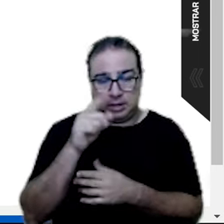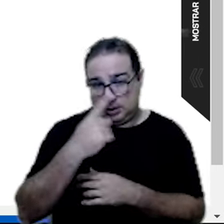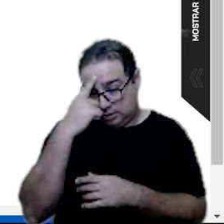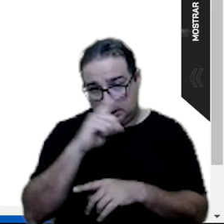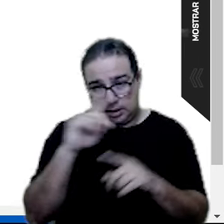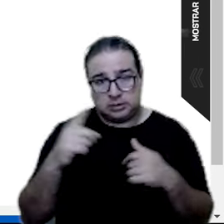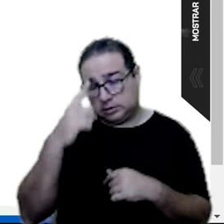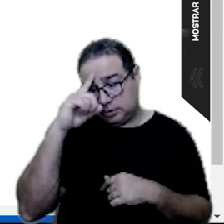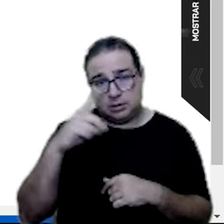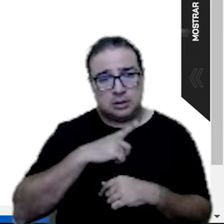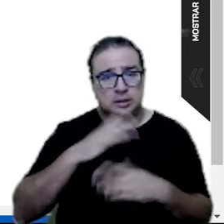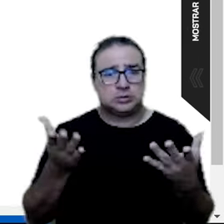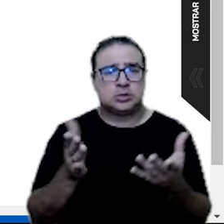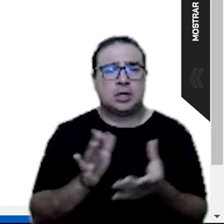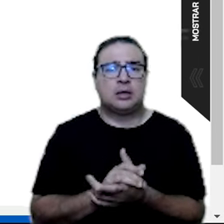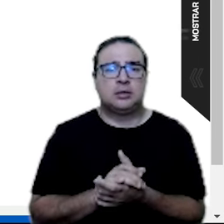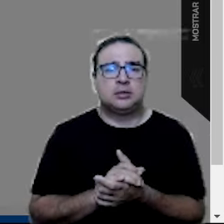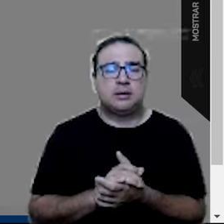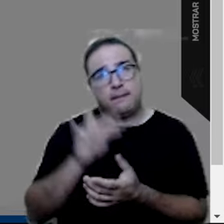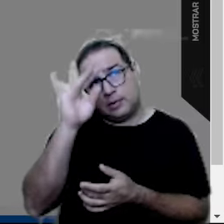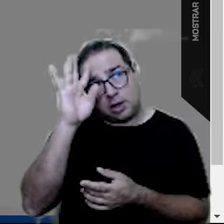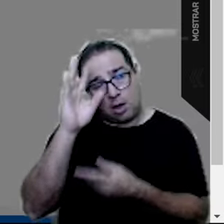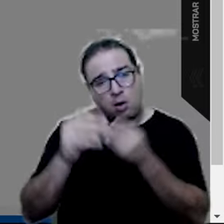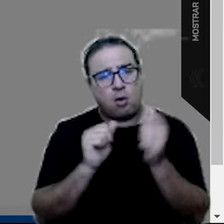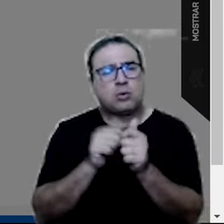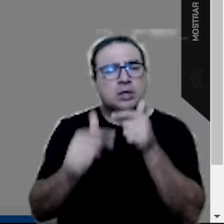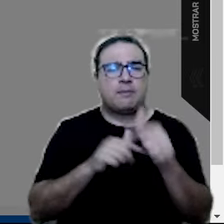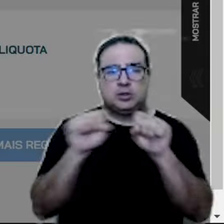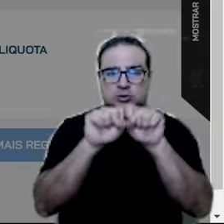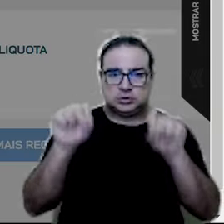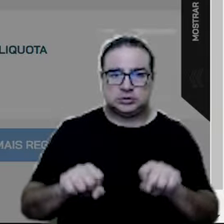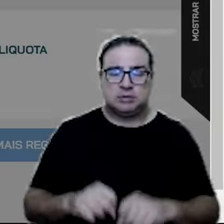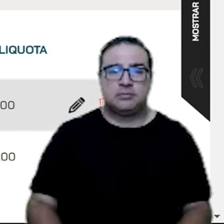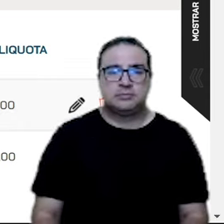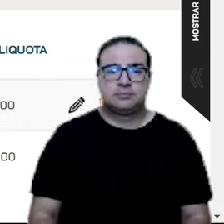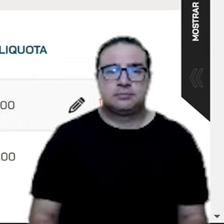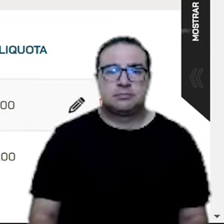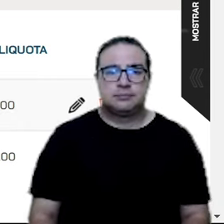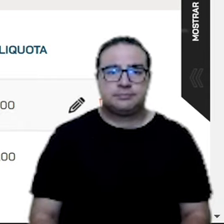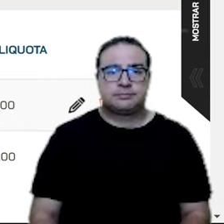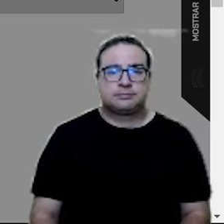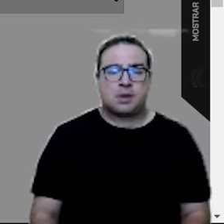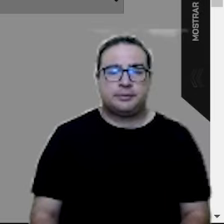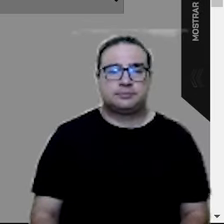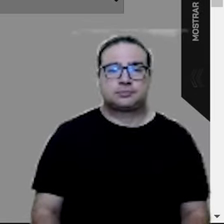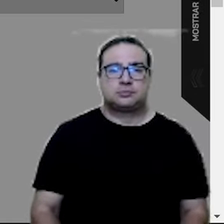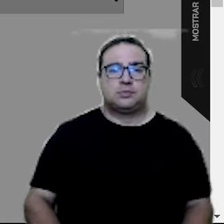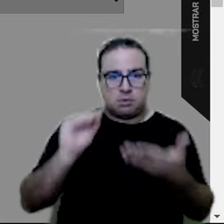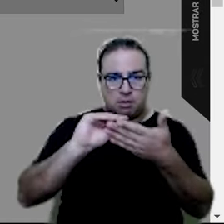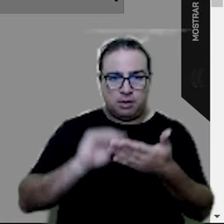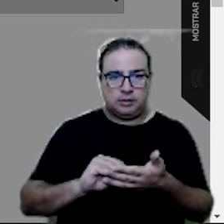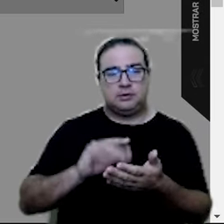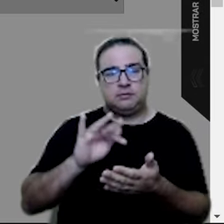não é a ideia é a ideia vocês terem esse raciocínio de Como atua o sistema né Matriz